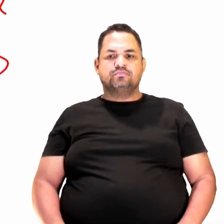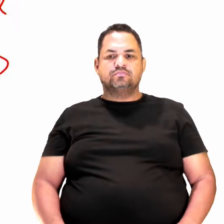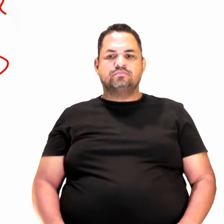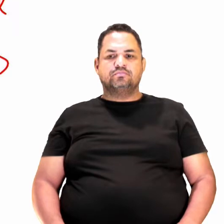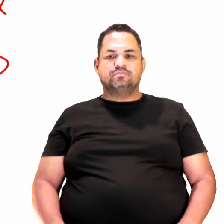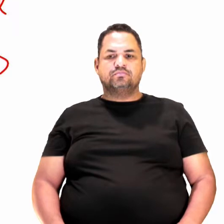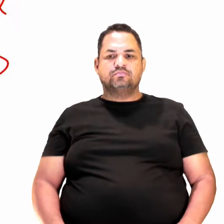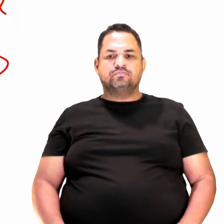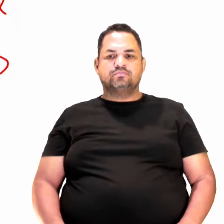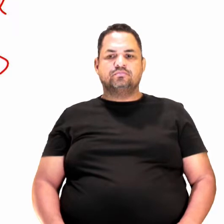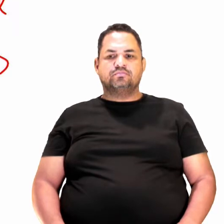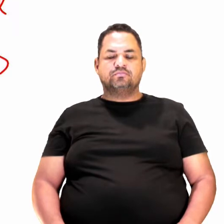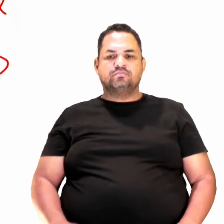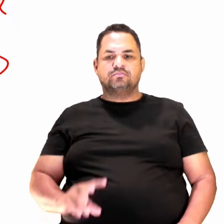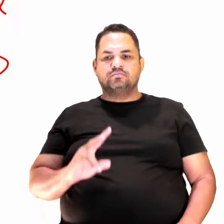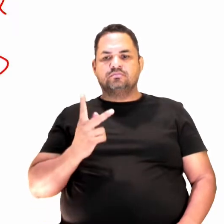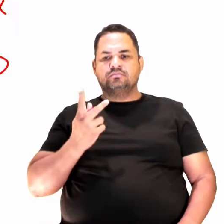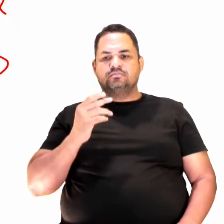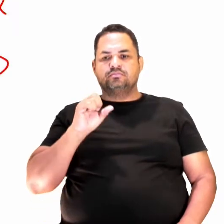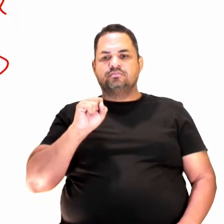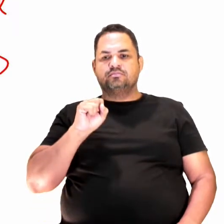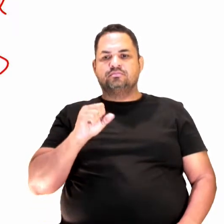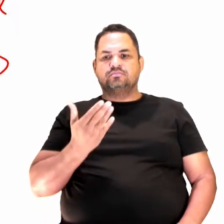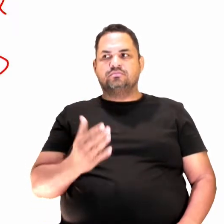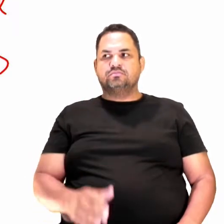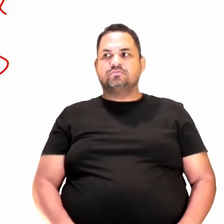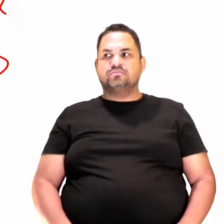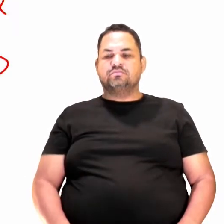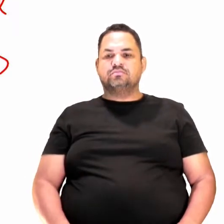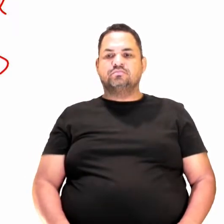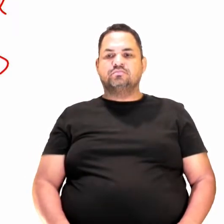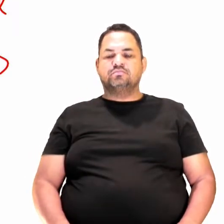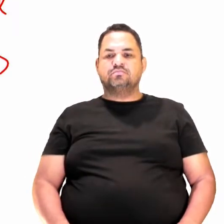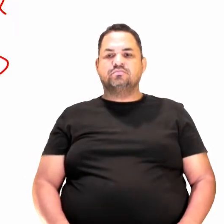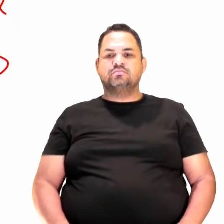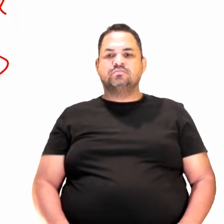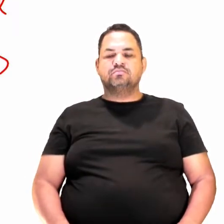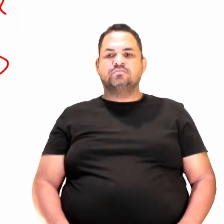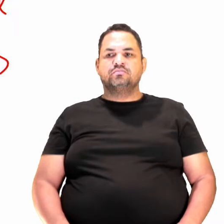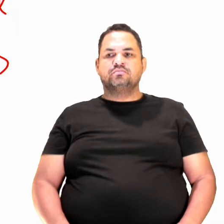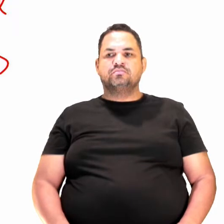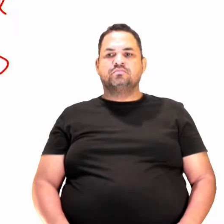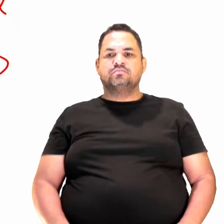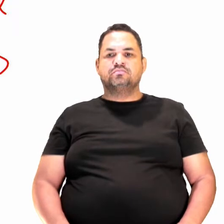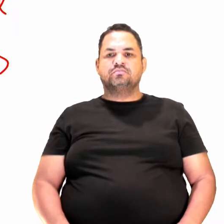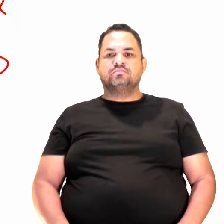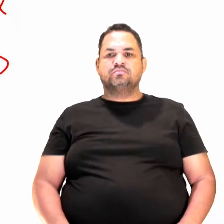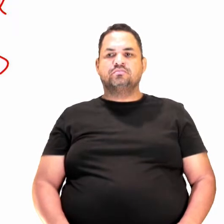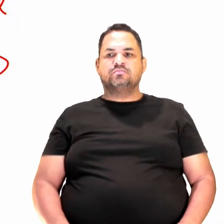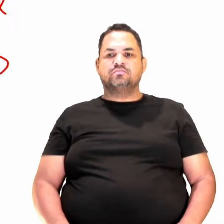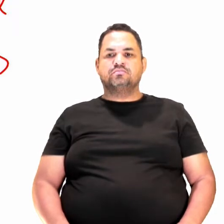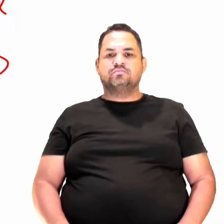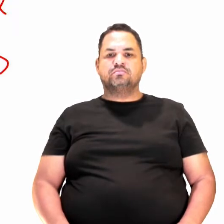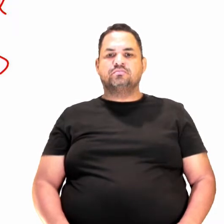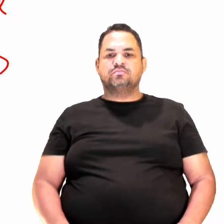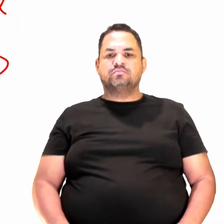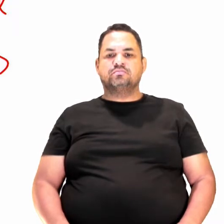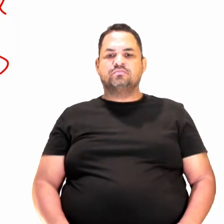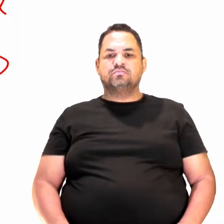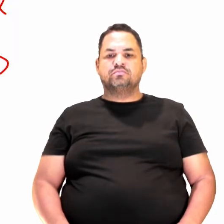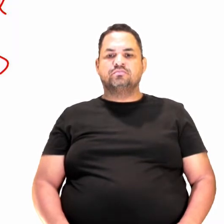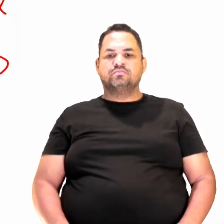questão do tipo de cabelo dela. Straight também, que é o tipo de cabelo. Blonde, tipo de cabelo. Certo? Long,